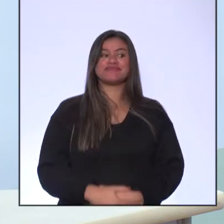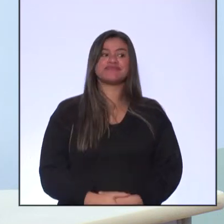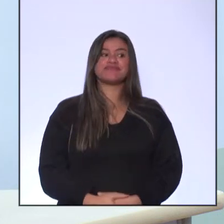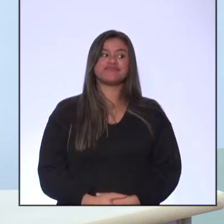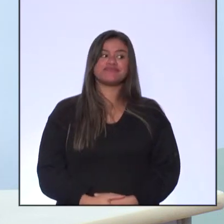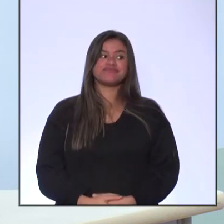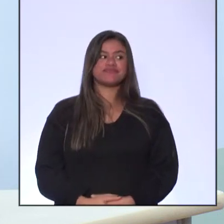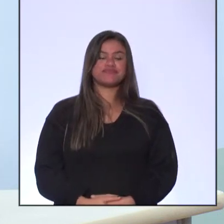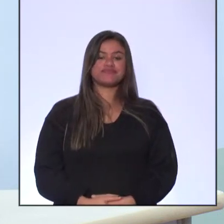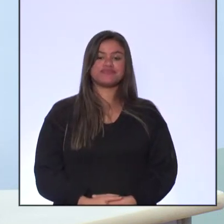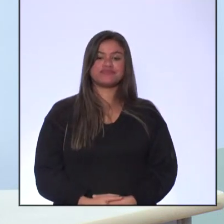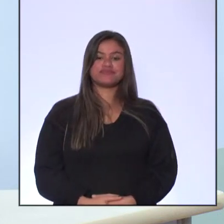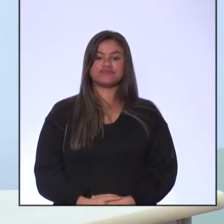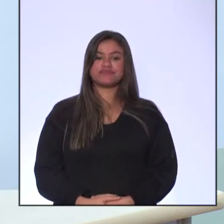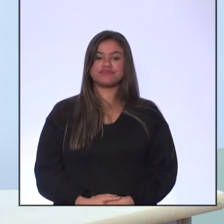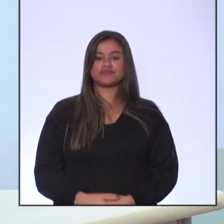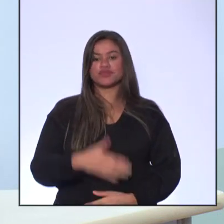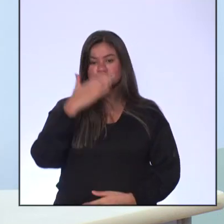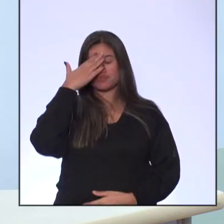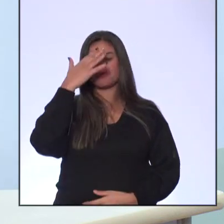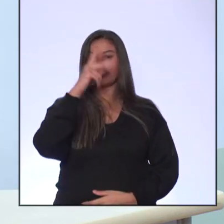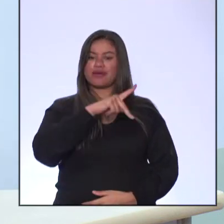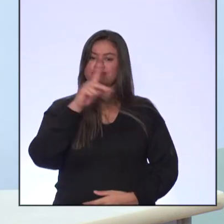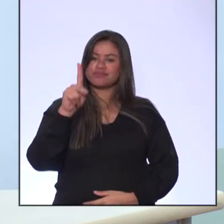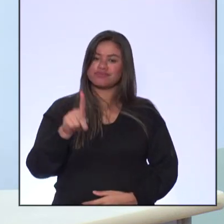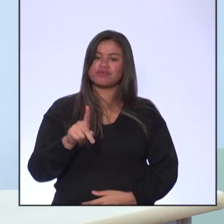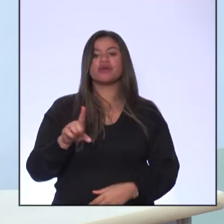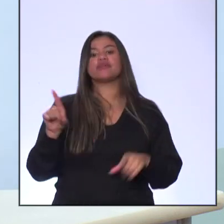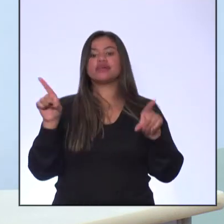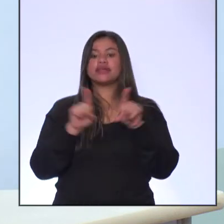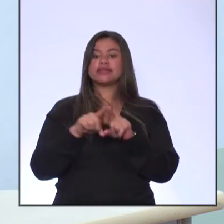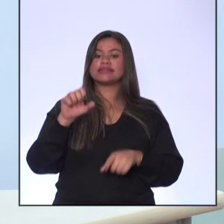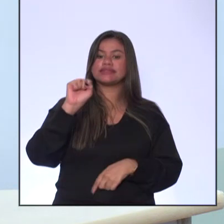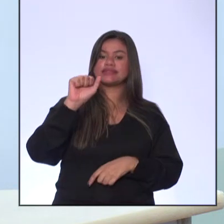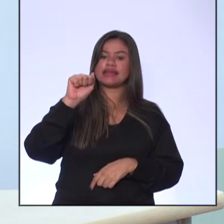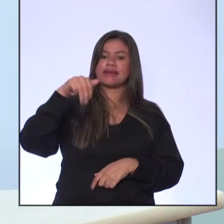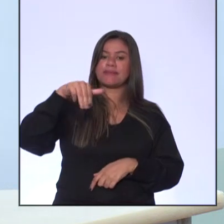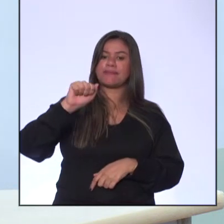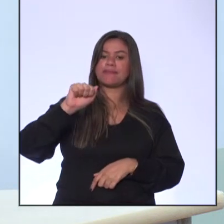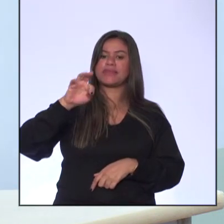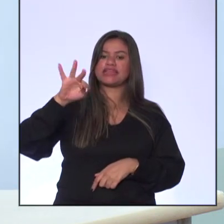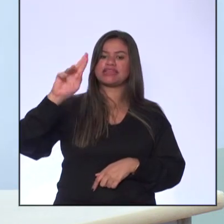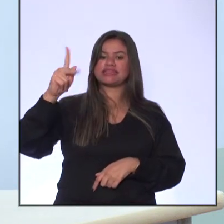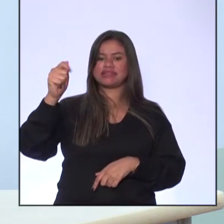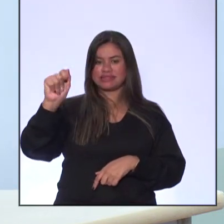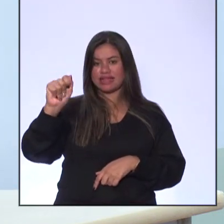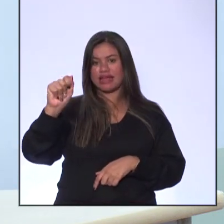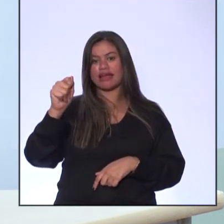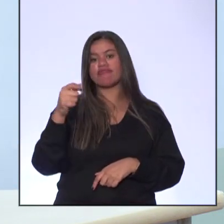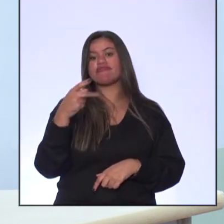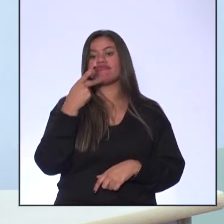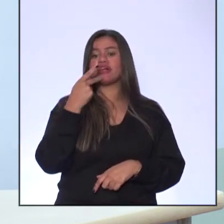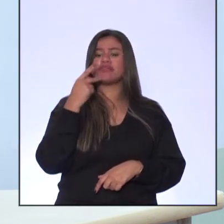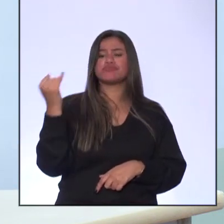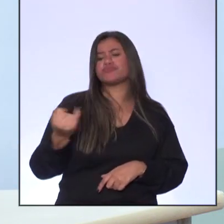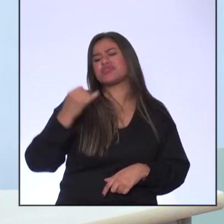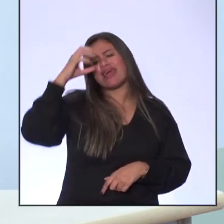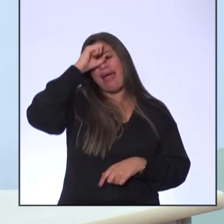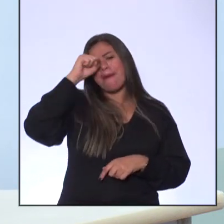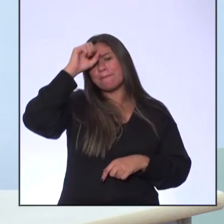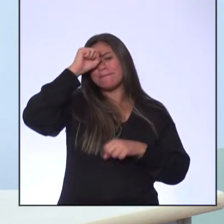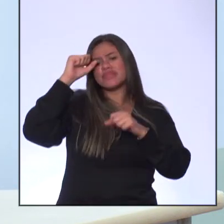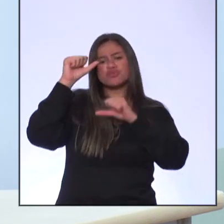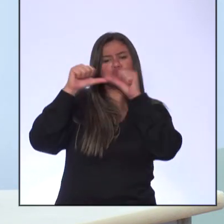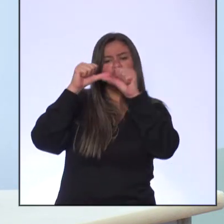professor. Então, a Samantha dizendo da importância de aprender sempre. Então,